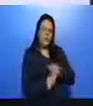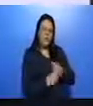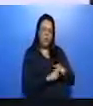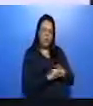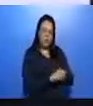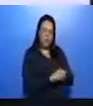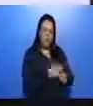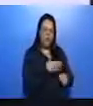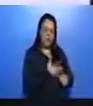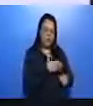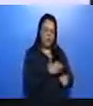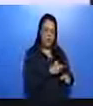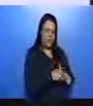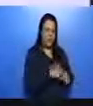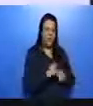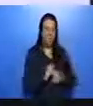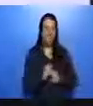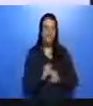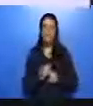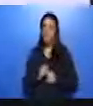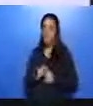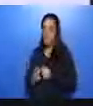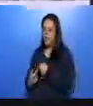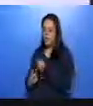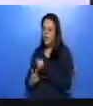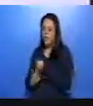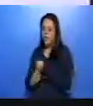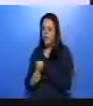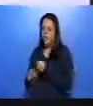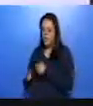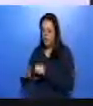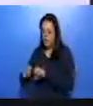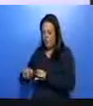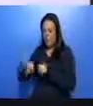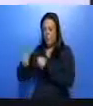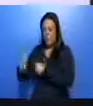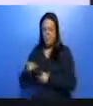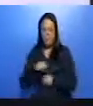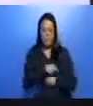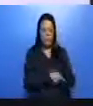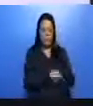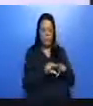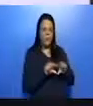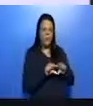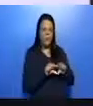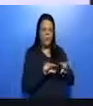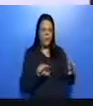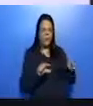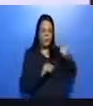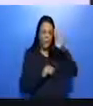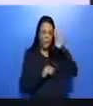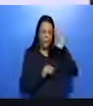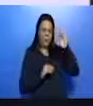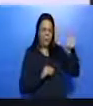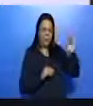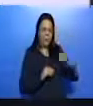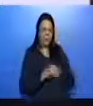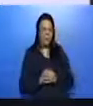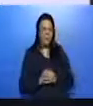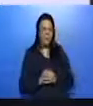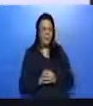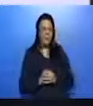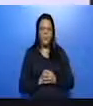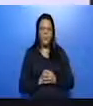orações. Verbo gostar na minha oração principal. A pessoa, mas por que é principal mesmo? Porque ela seria